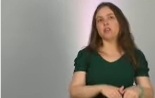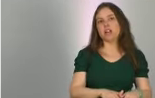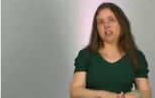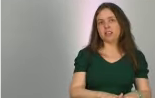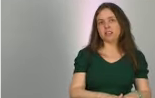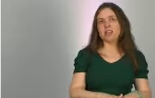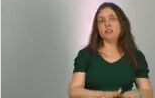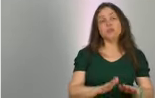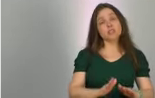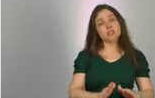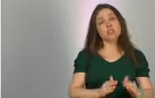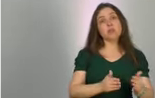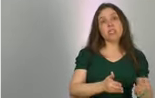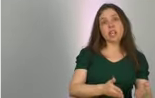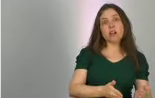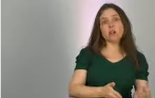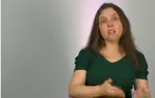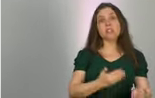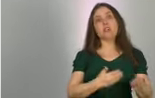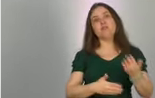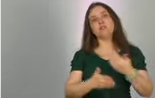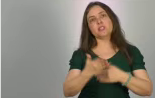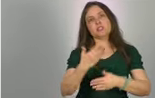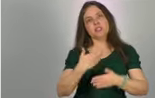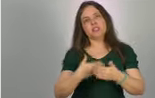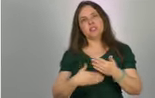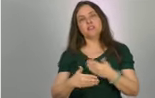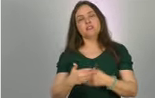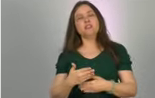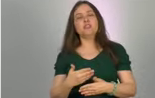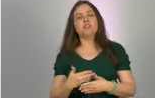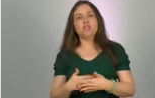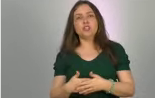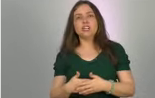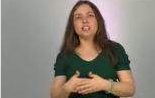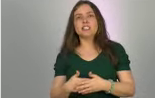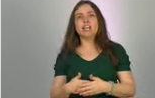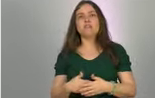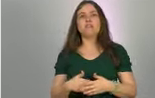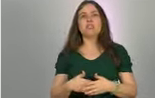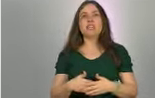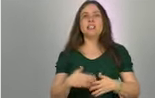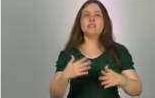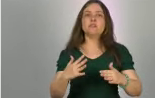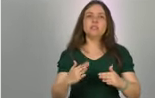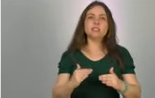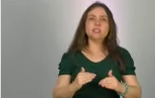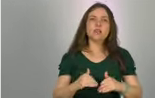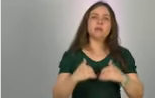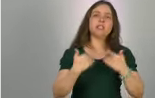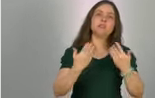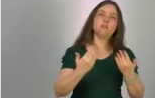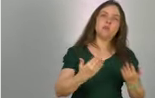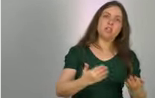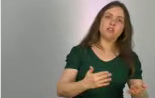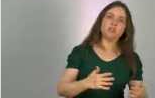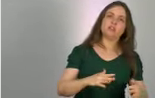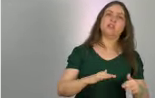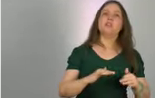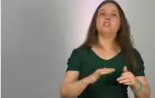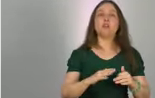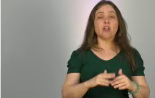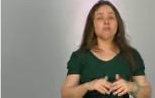década de 40 em Porto Alegre usando esse material que se não fosse se não estivesse digitalizado Eles teriam que estar